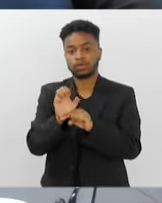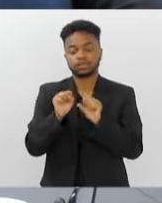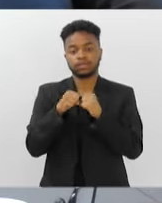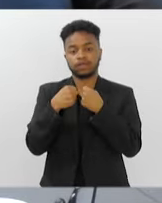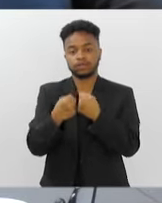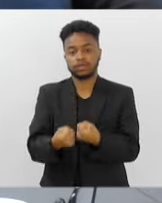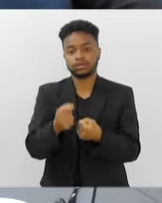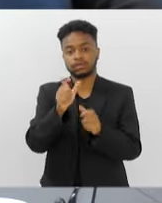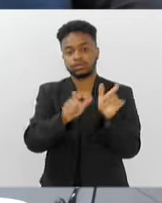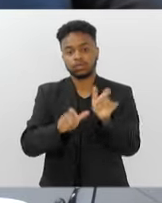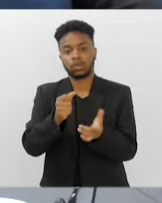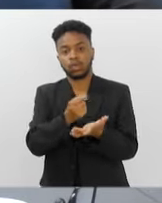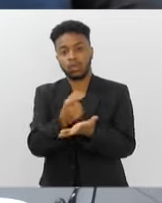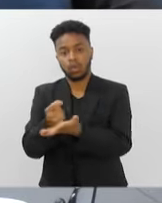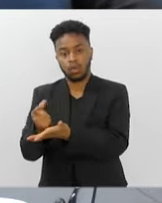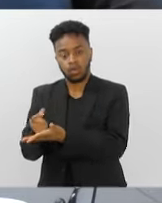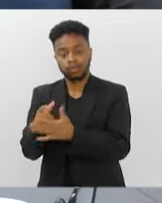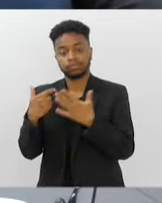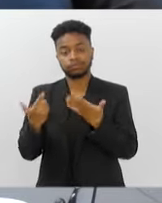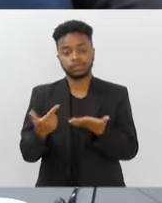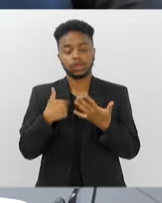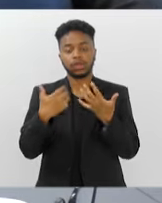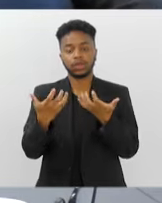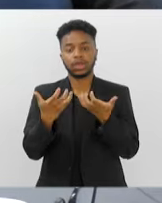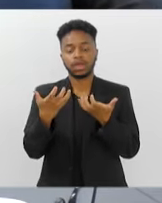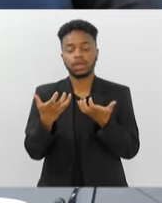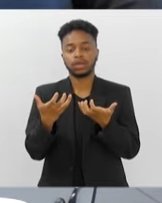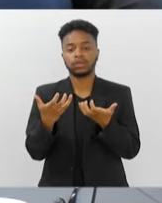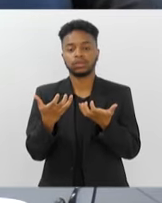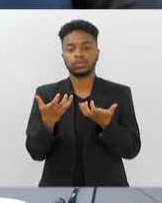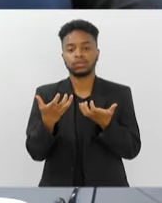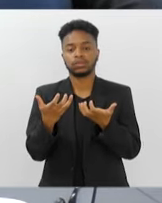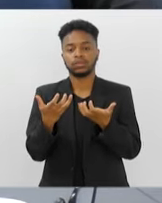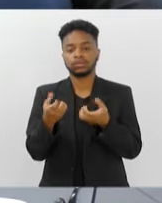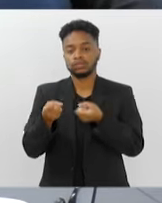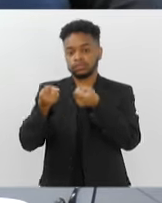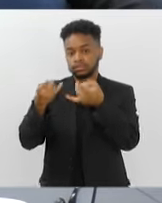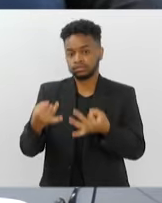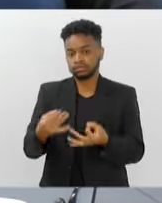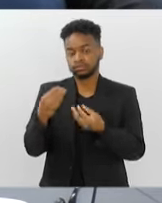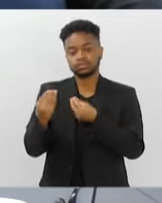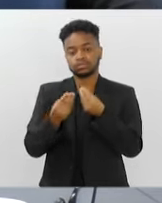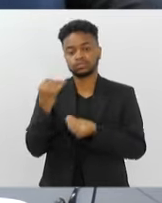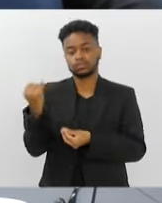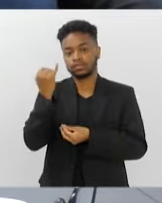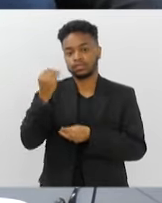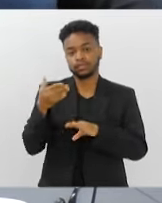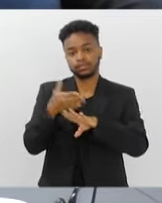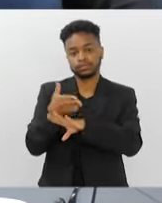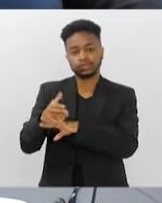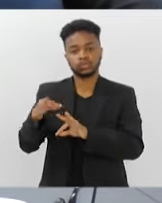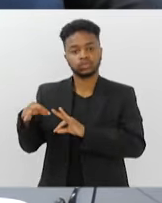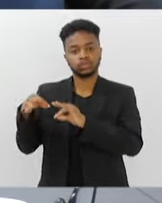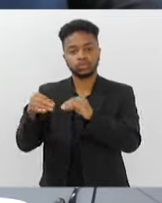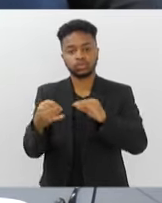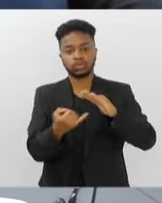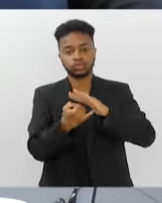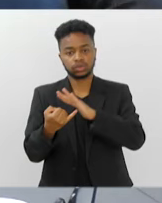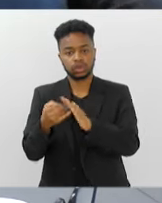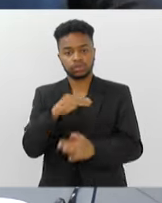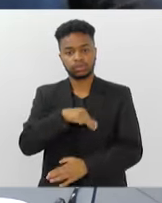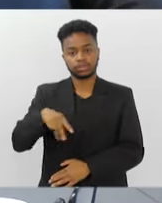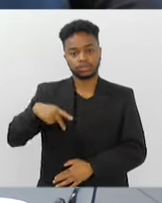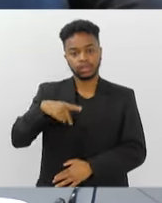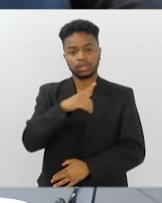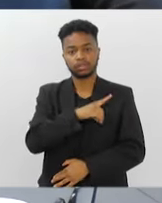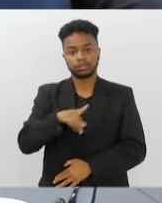E aí eu gostaria de ressaltar a participação de todos os entes Ministério Público